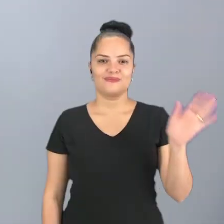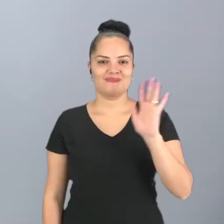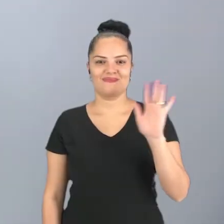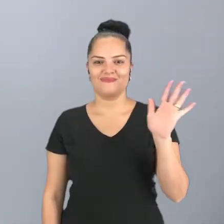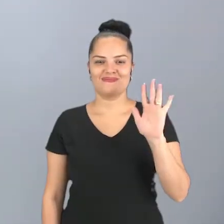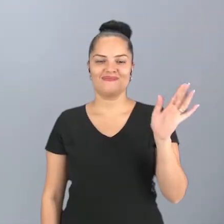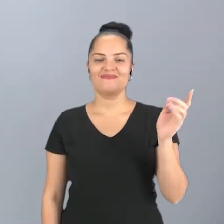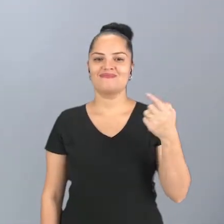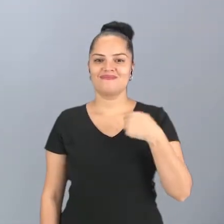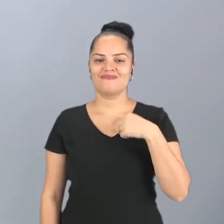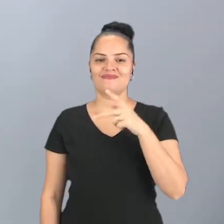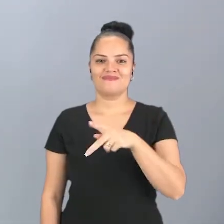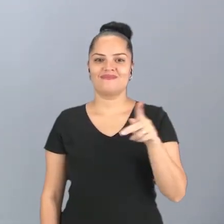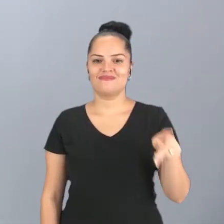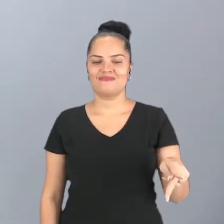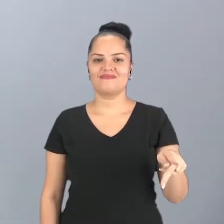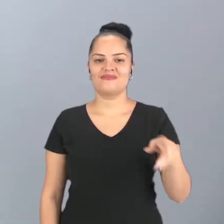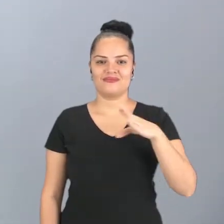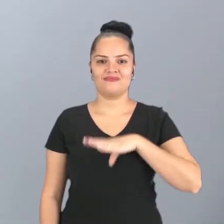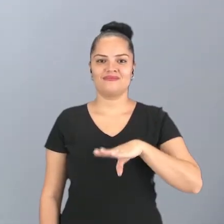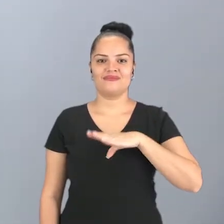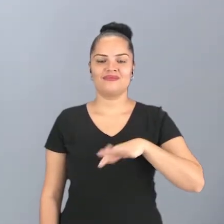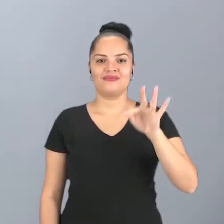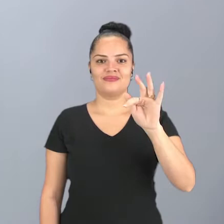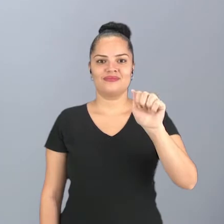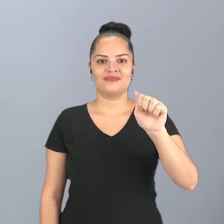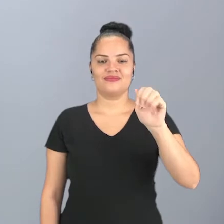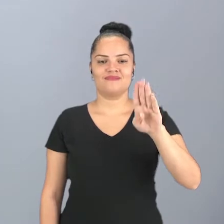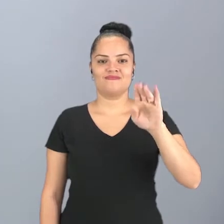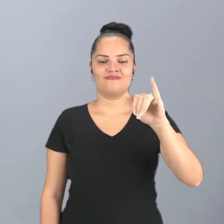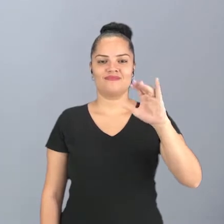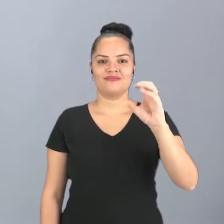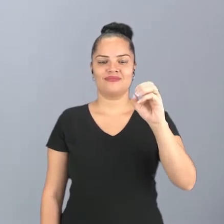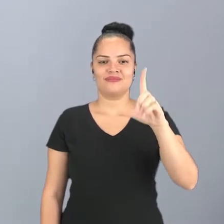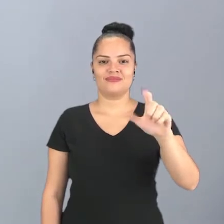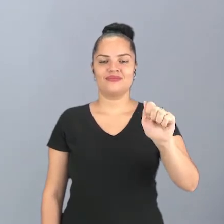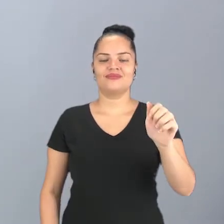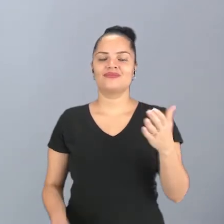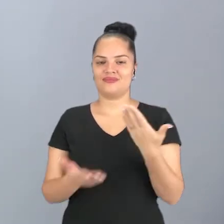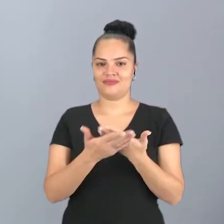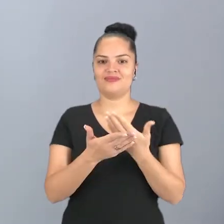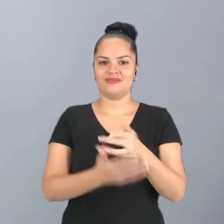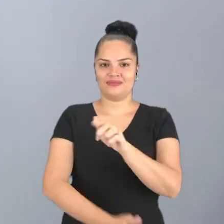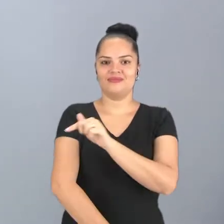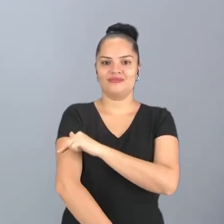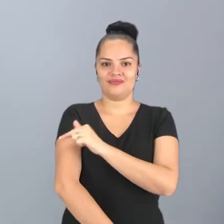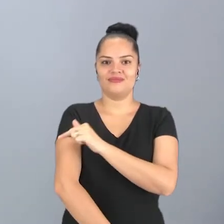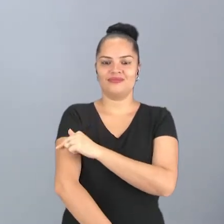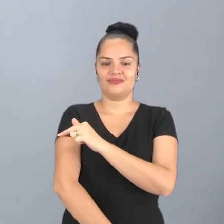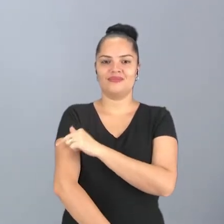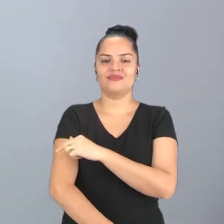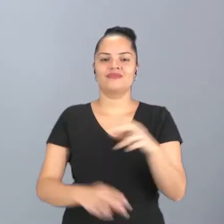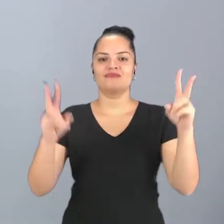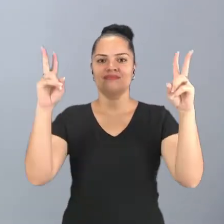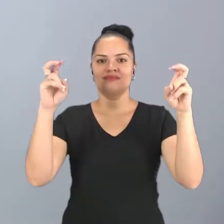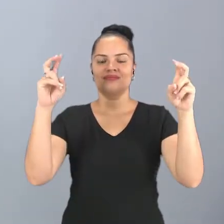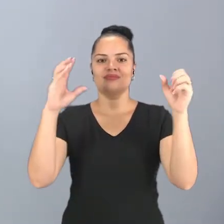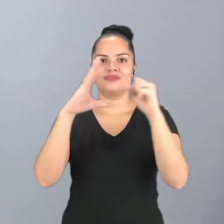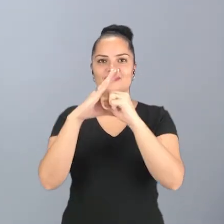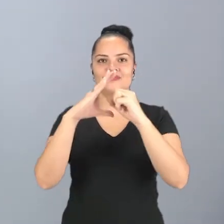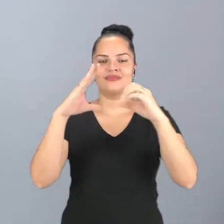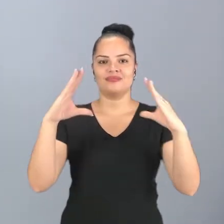Olá, eu sou a professora Fabiola de Língua Portuguesa e hoje vamos com mais uma aula para o 7º ano. E qual é o nosso assunto de hoje?